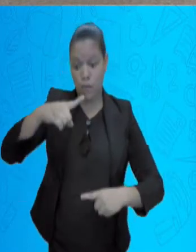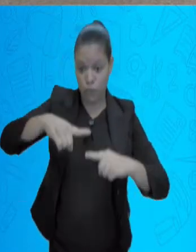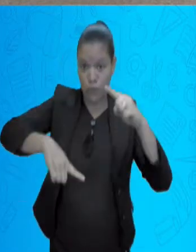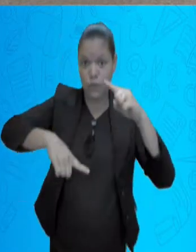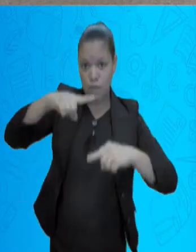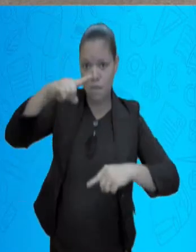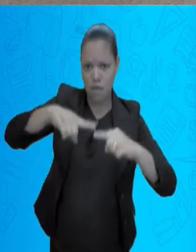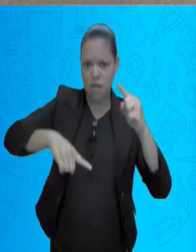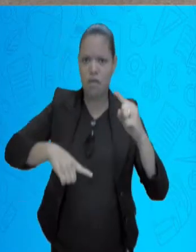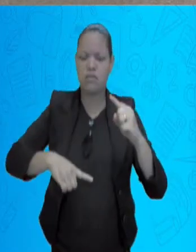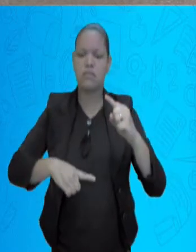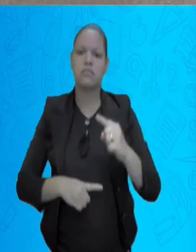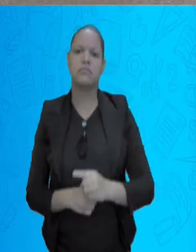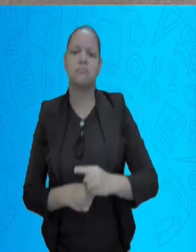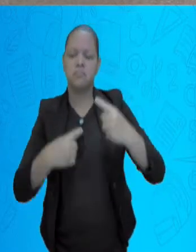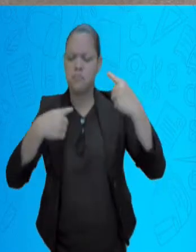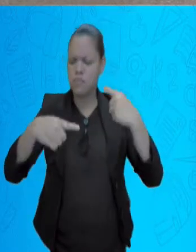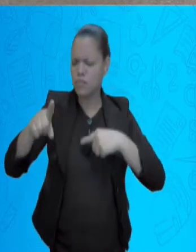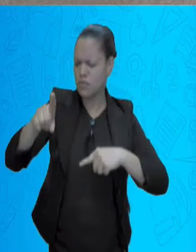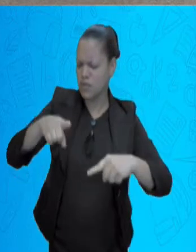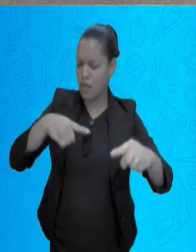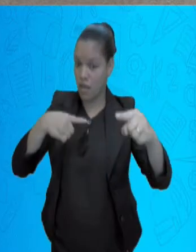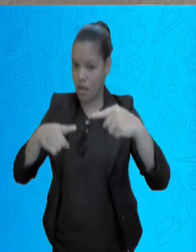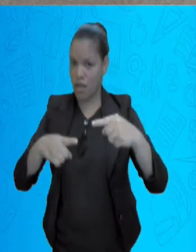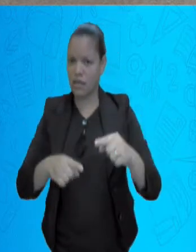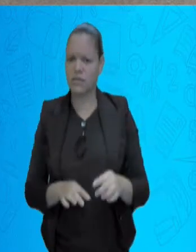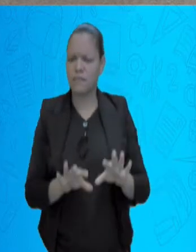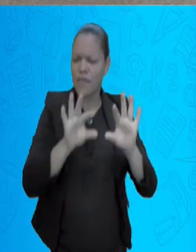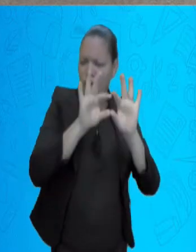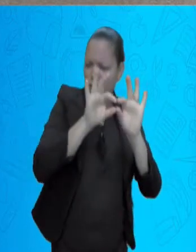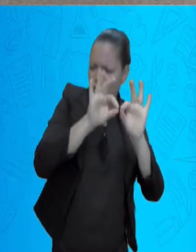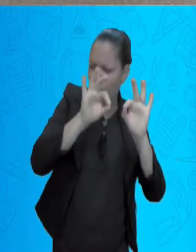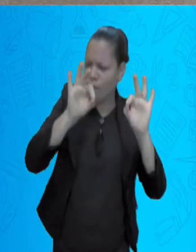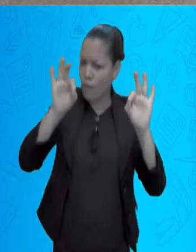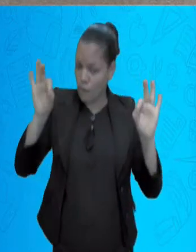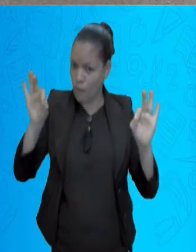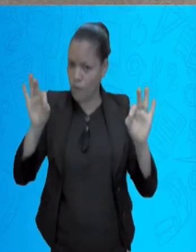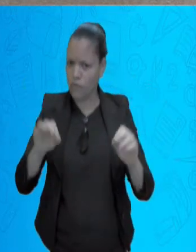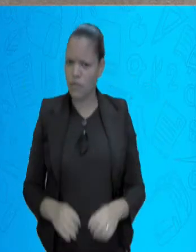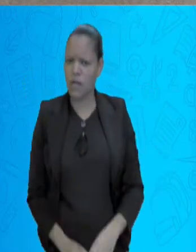classificação: corda, sopro e percussão.